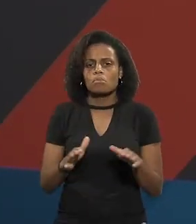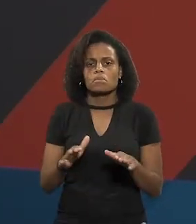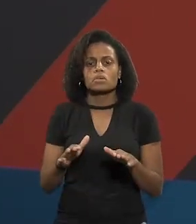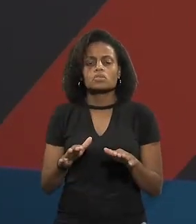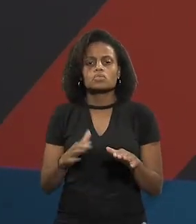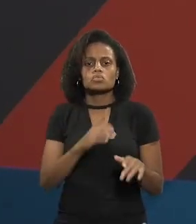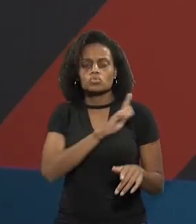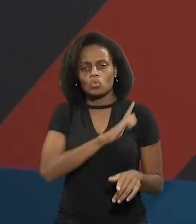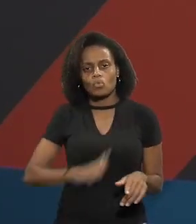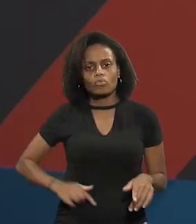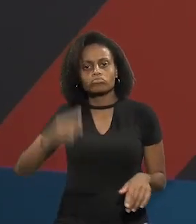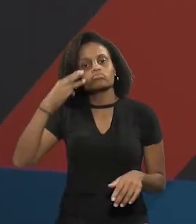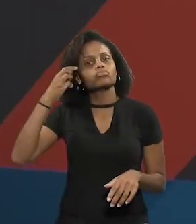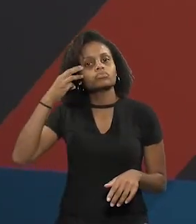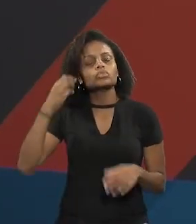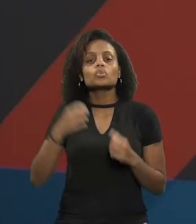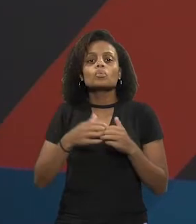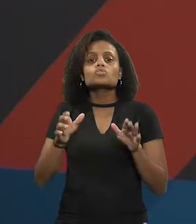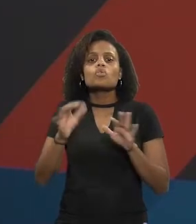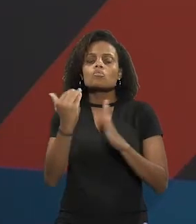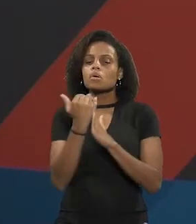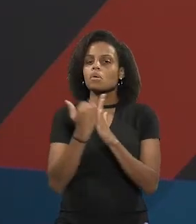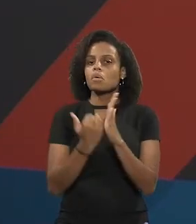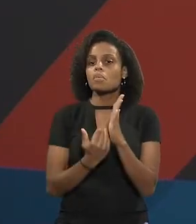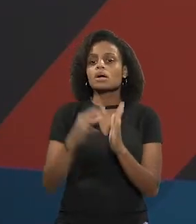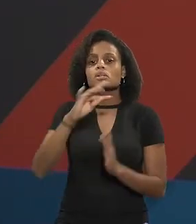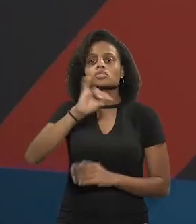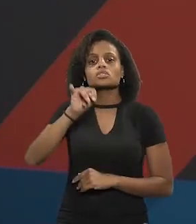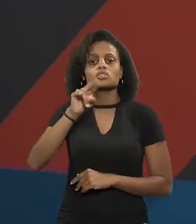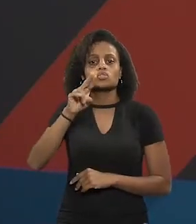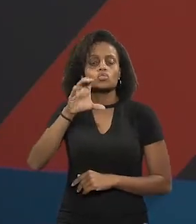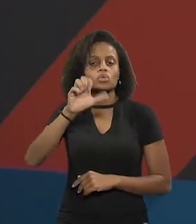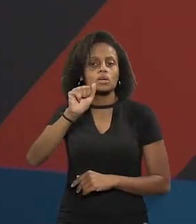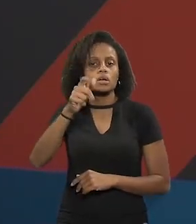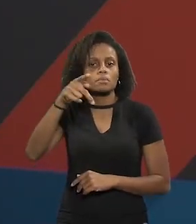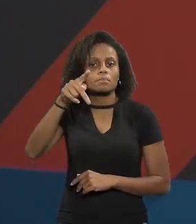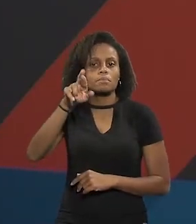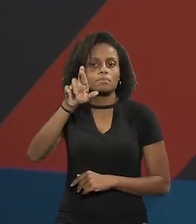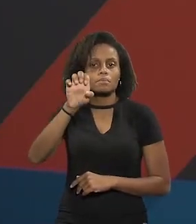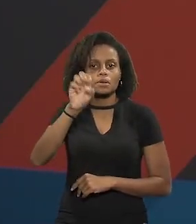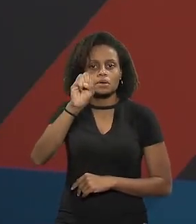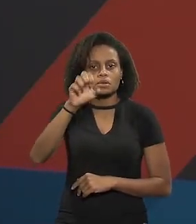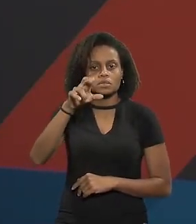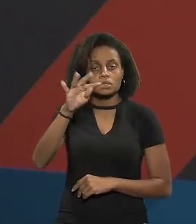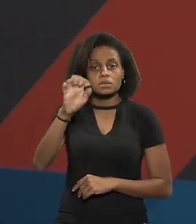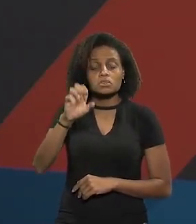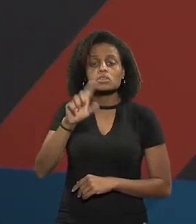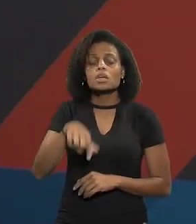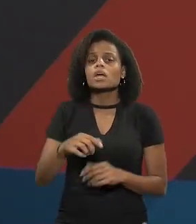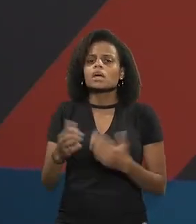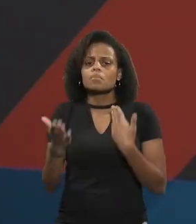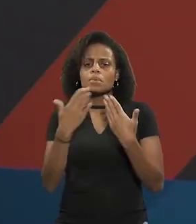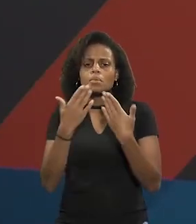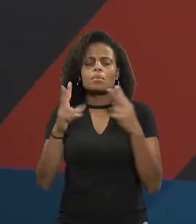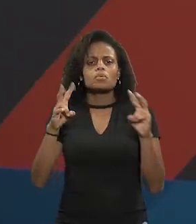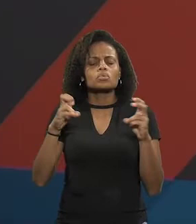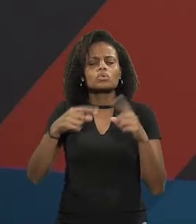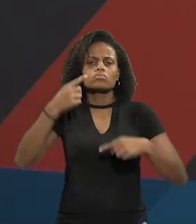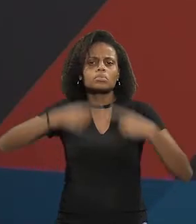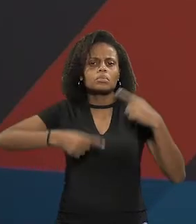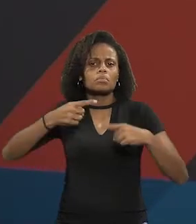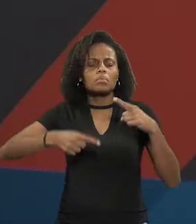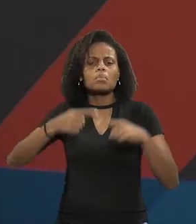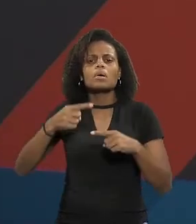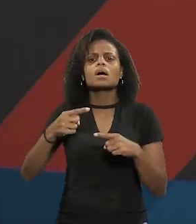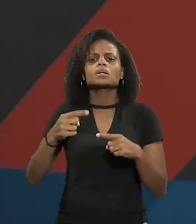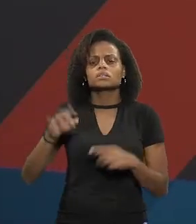mandato do governo Witzel, né, foi instalado o programa Tijuca Presente, que foi uma questão que foi discutida durante a campanha,